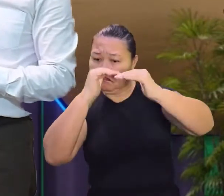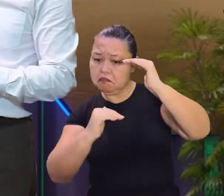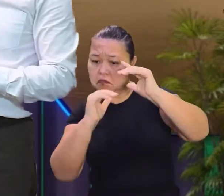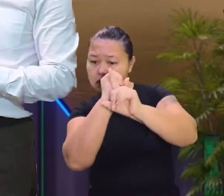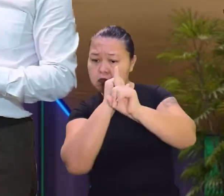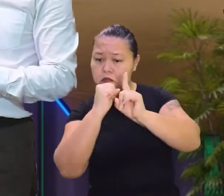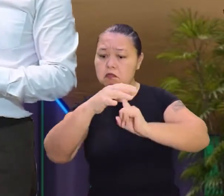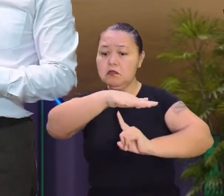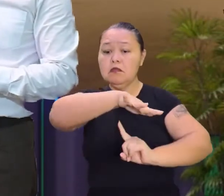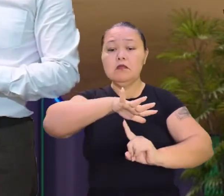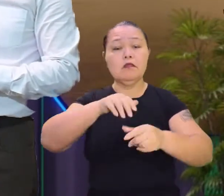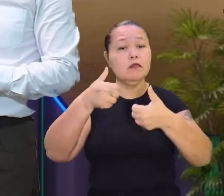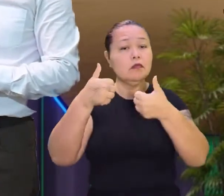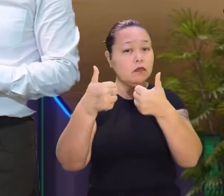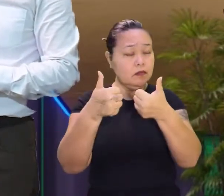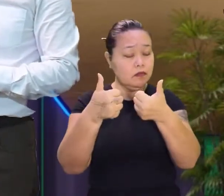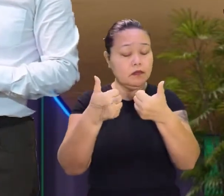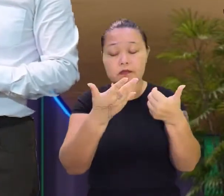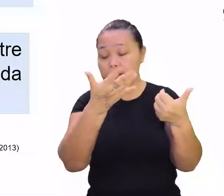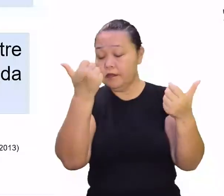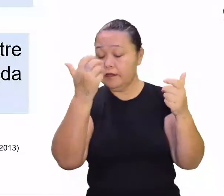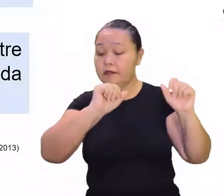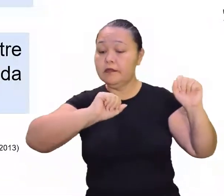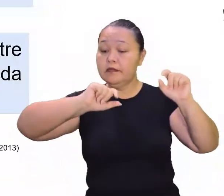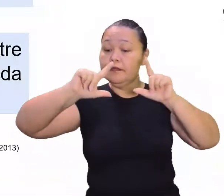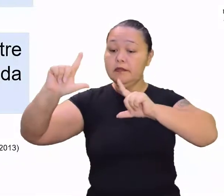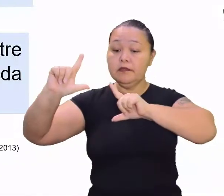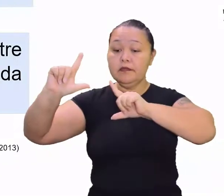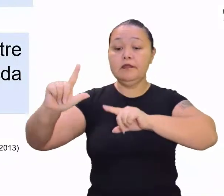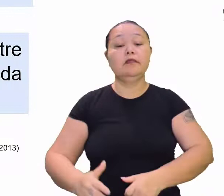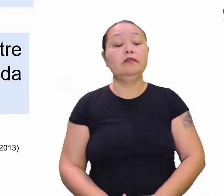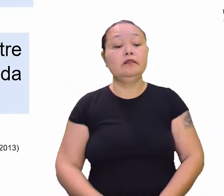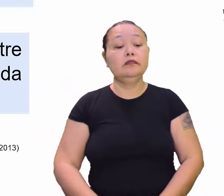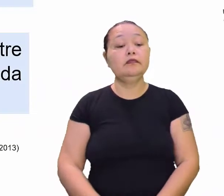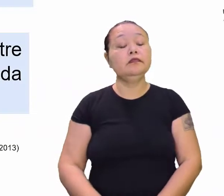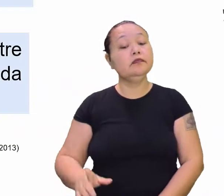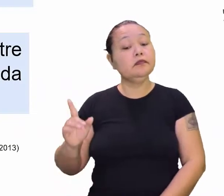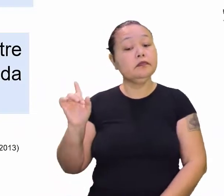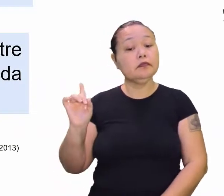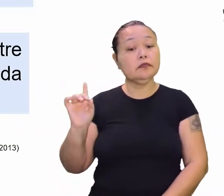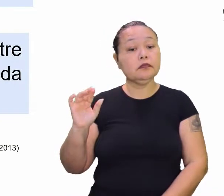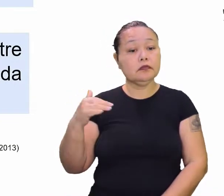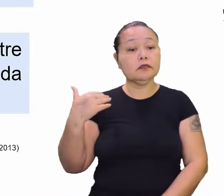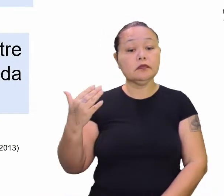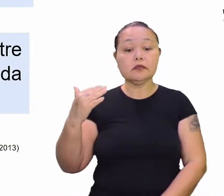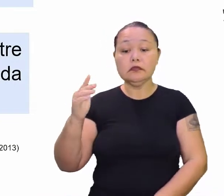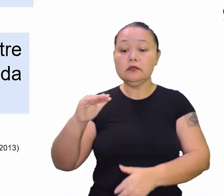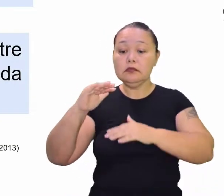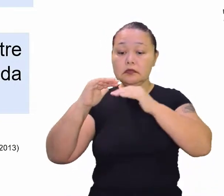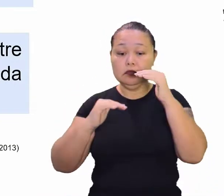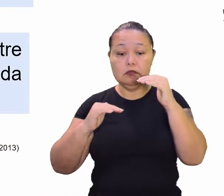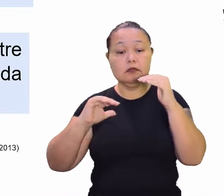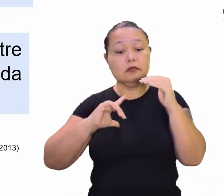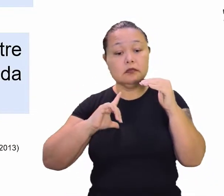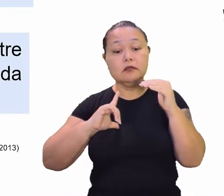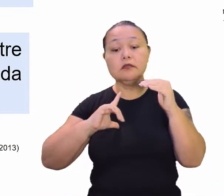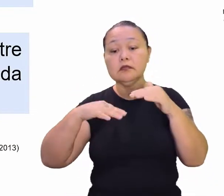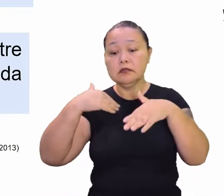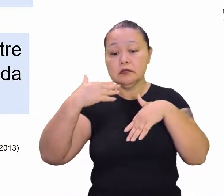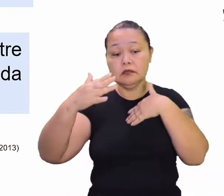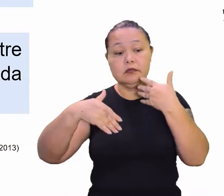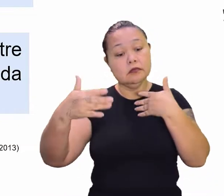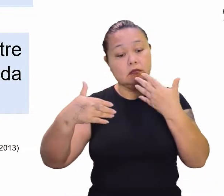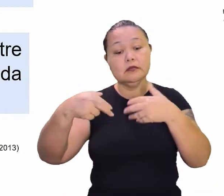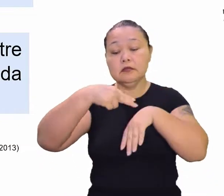Exato. Beleza? Então, vamos lá no quadro. Então, nós temos aí que as desigualdades que têm se acentuado